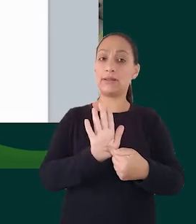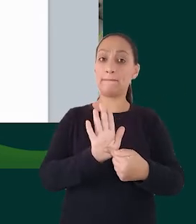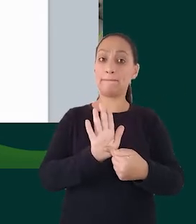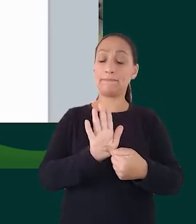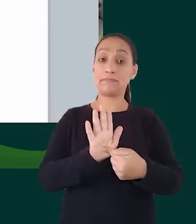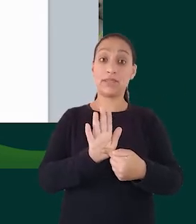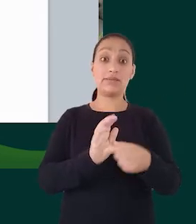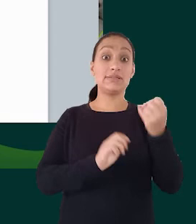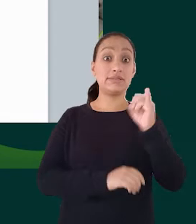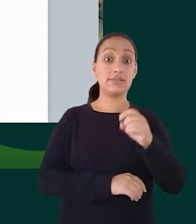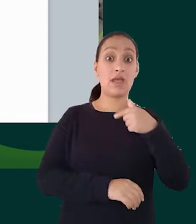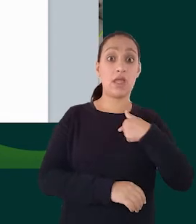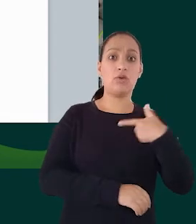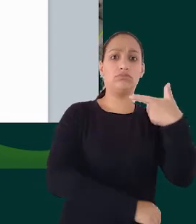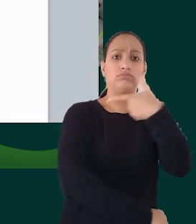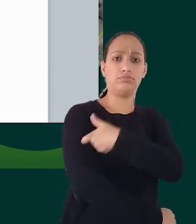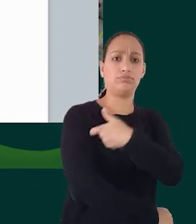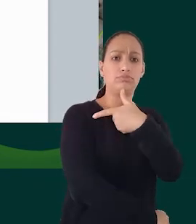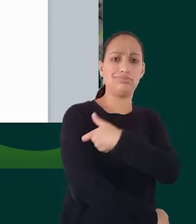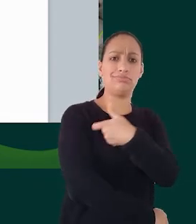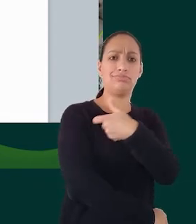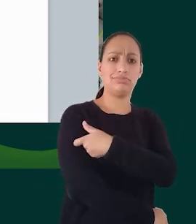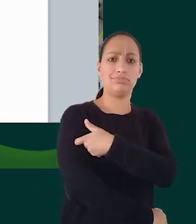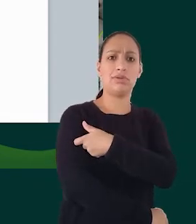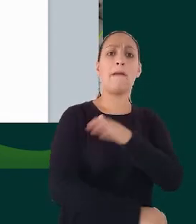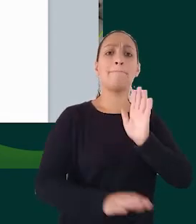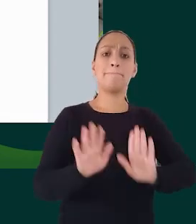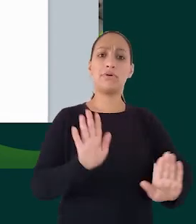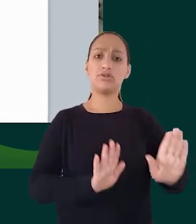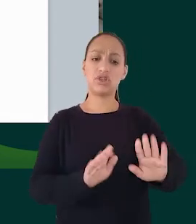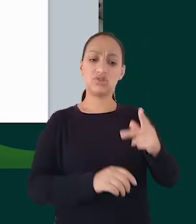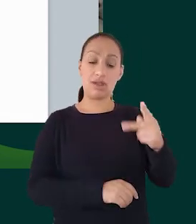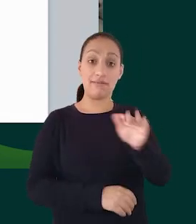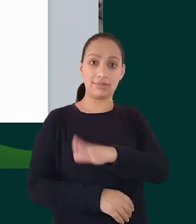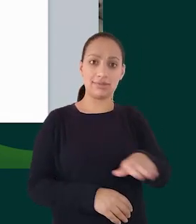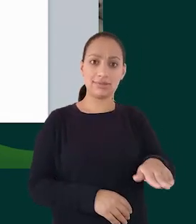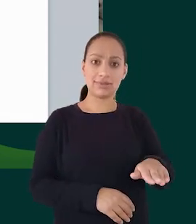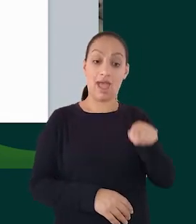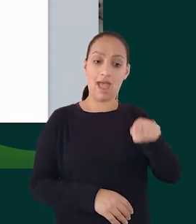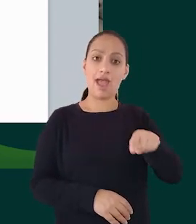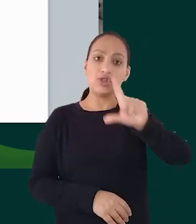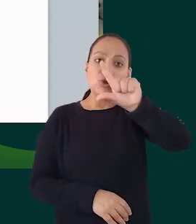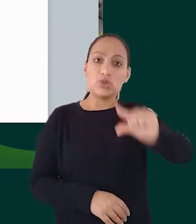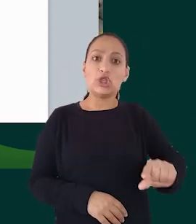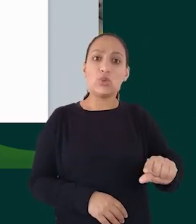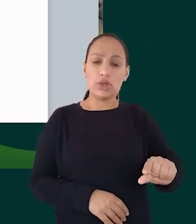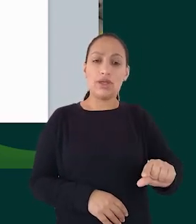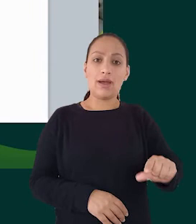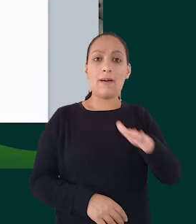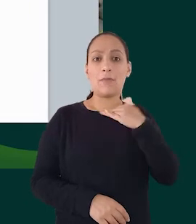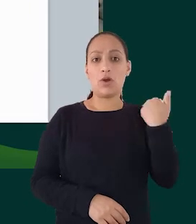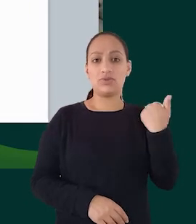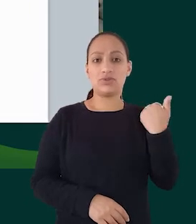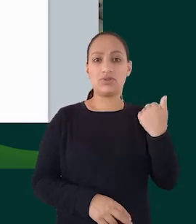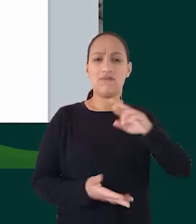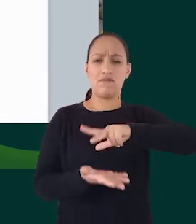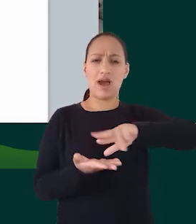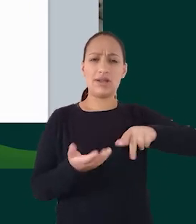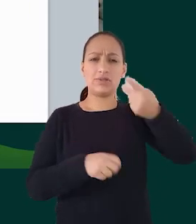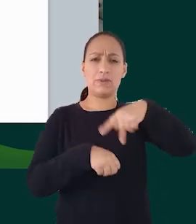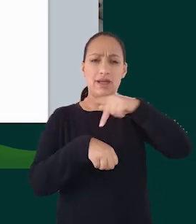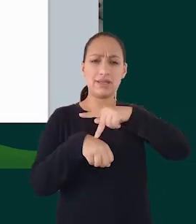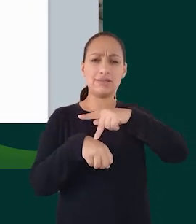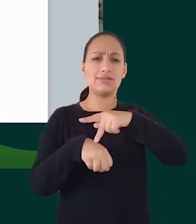mais eu imunizo as crianças, menos elas morrem. Porque, ó, vários países que